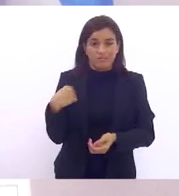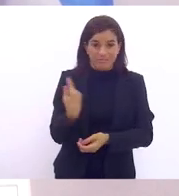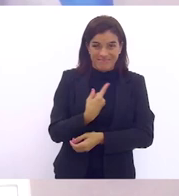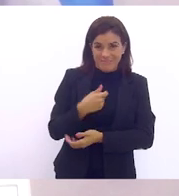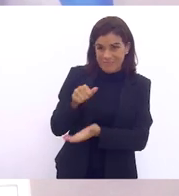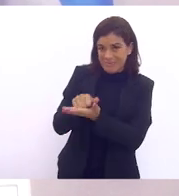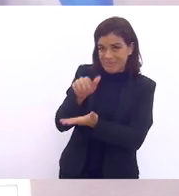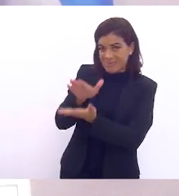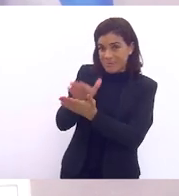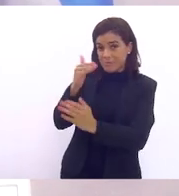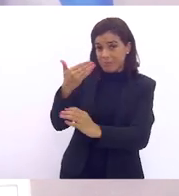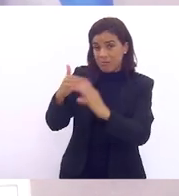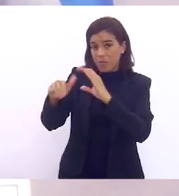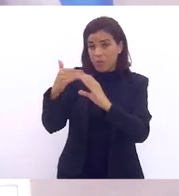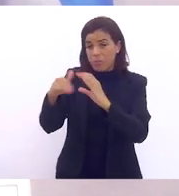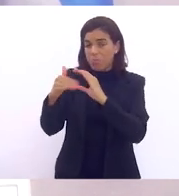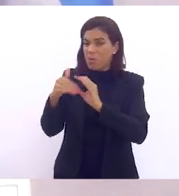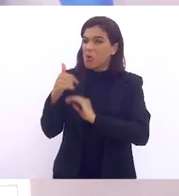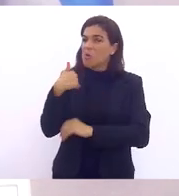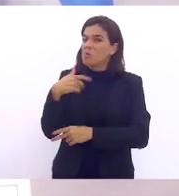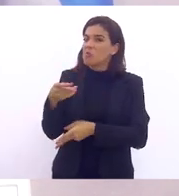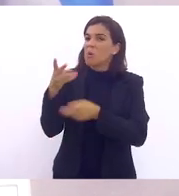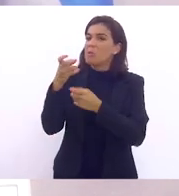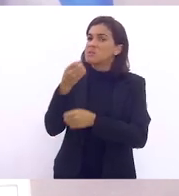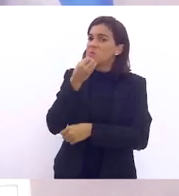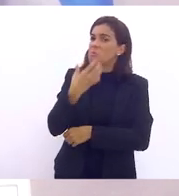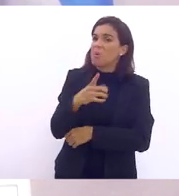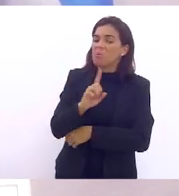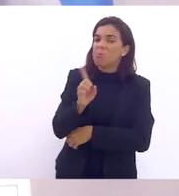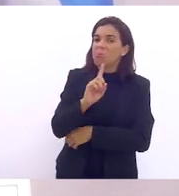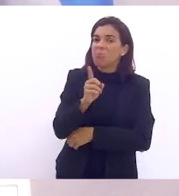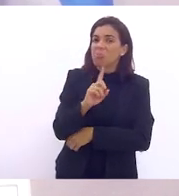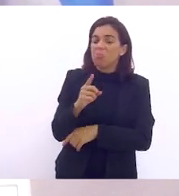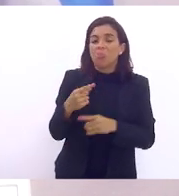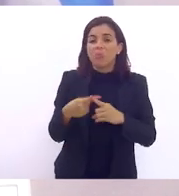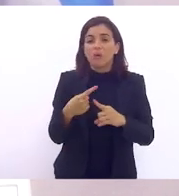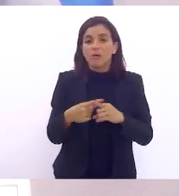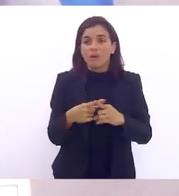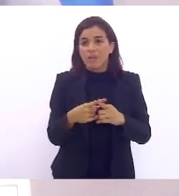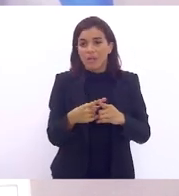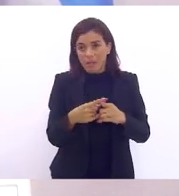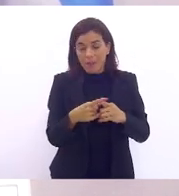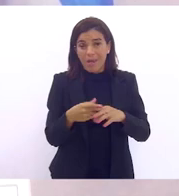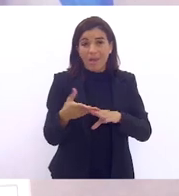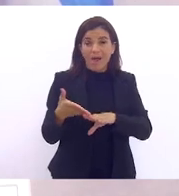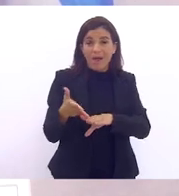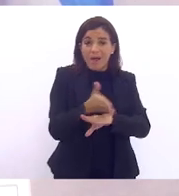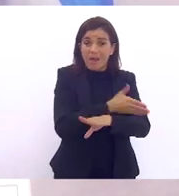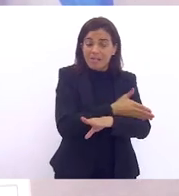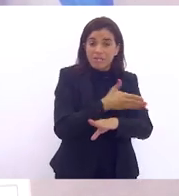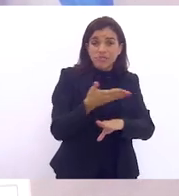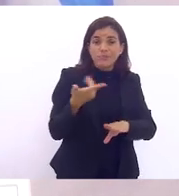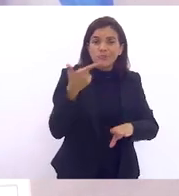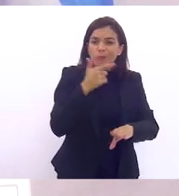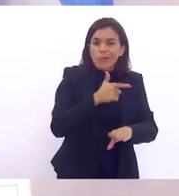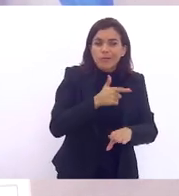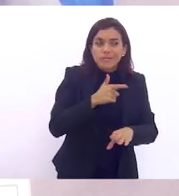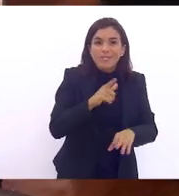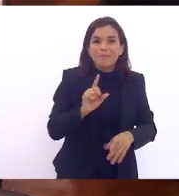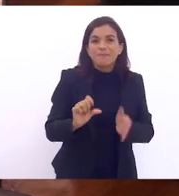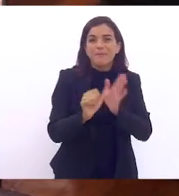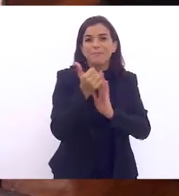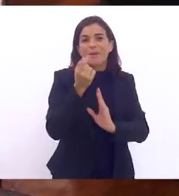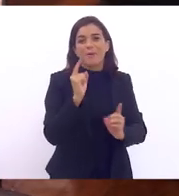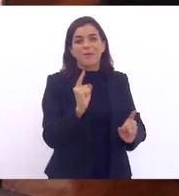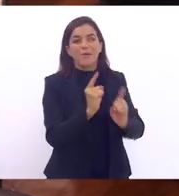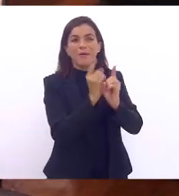não tô vendo muita razoabilidade e a gente não conseguir eh antes disso a gente conseguir encontrá-los para